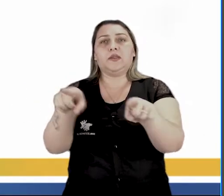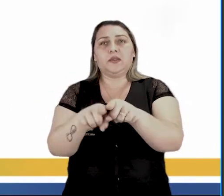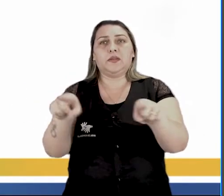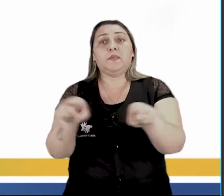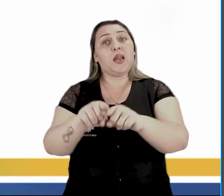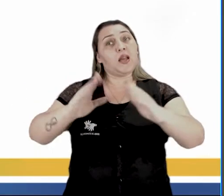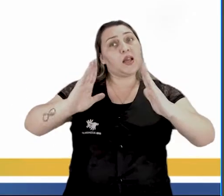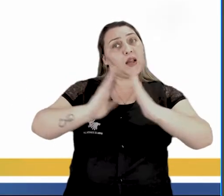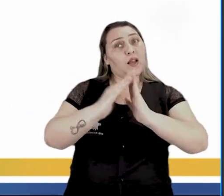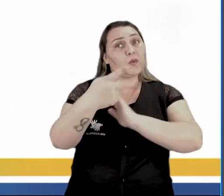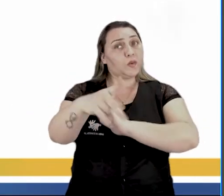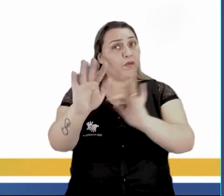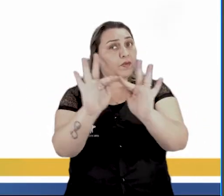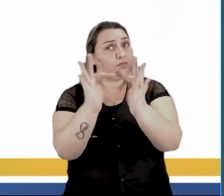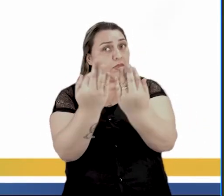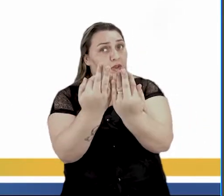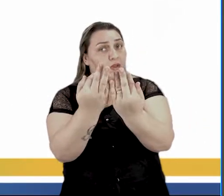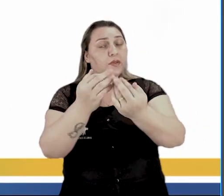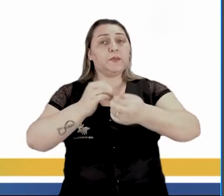em casa com a sua família.